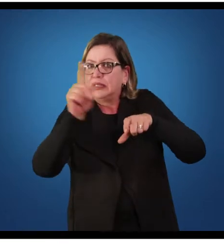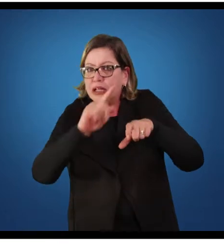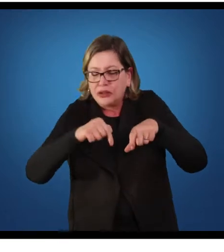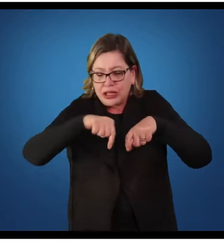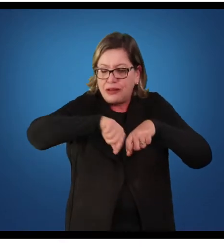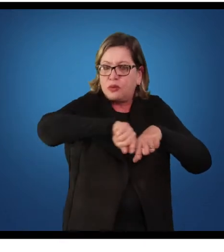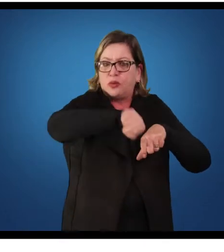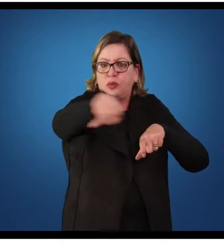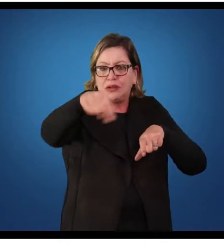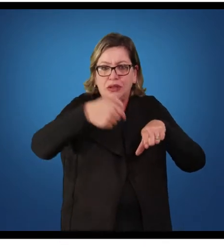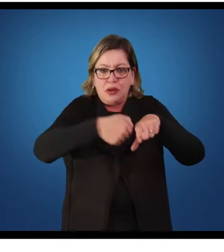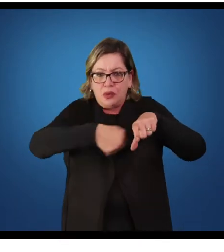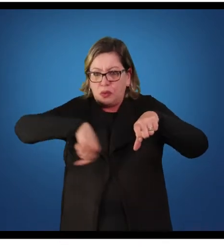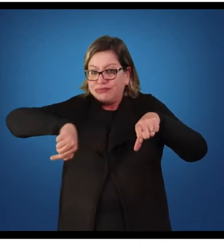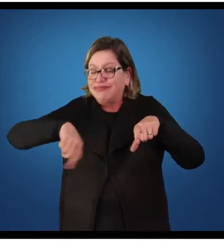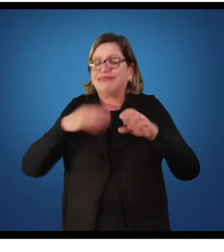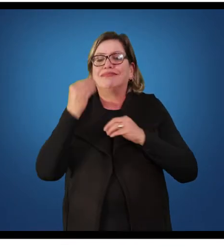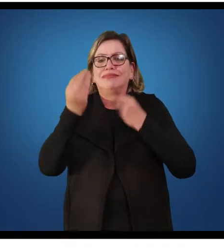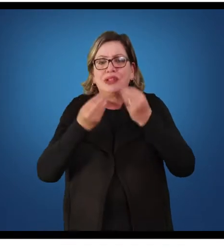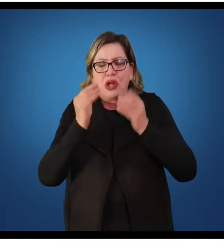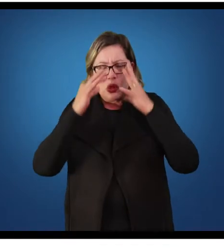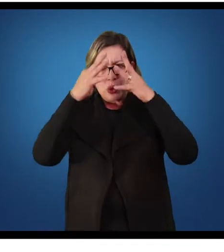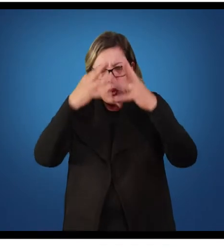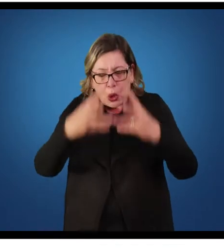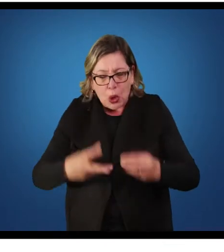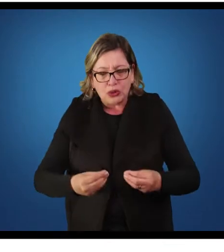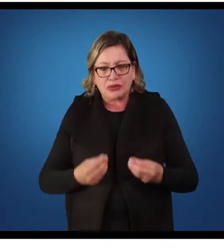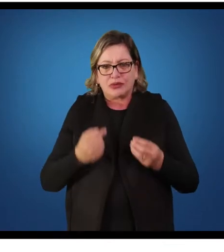saia para as laterais, vamos gente, todo mundo vai,